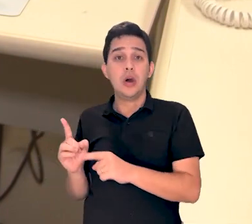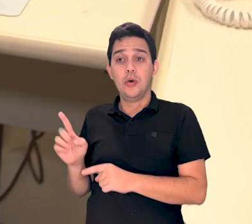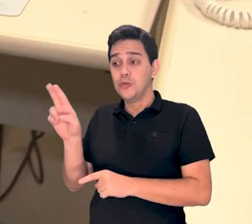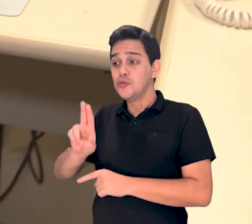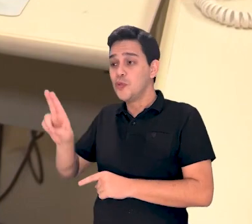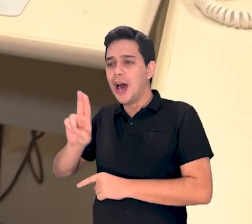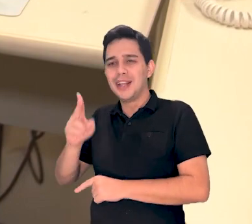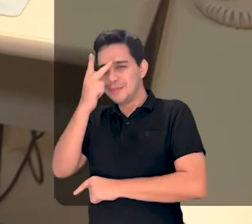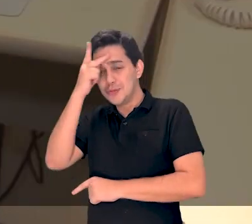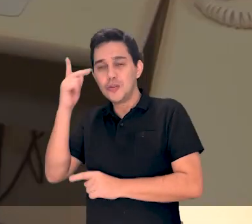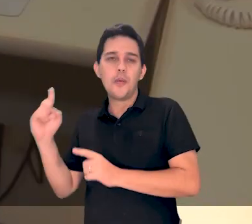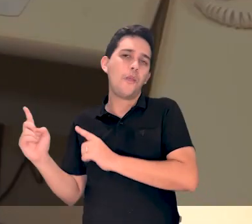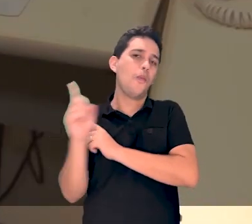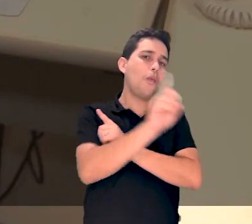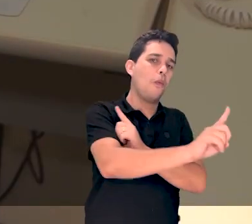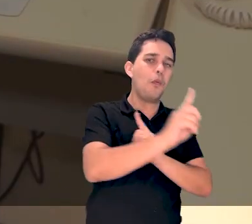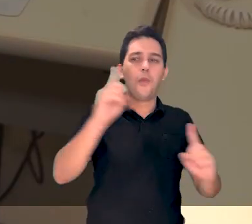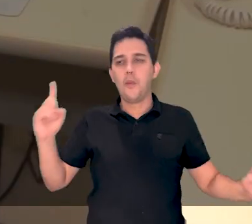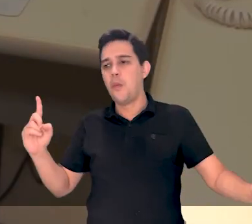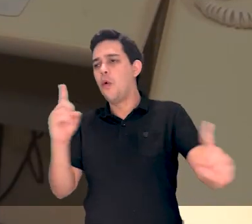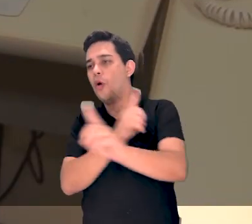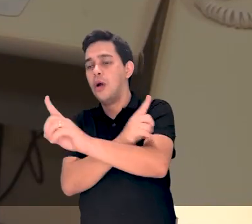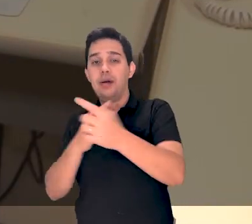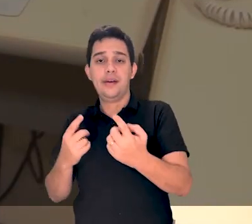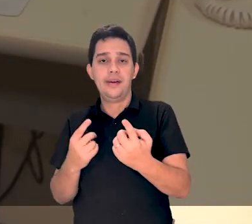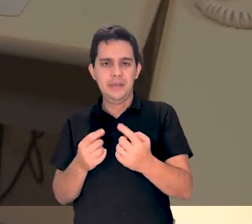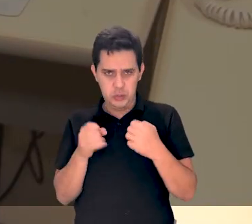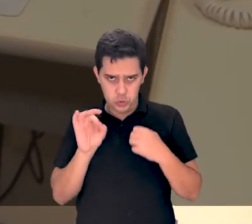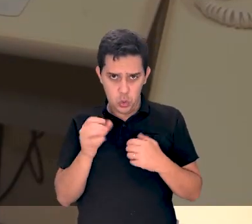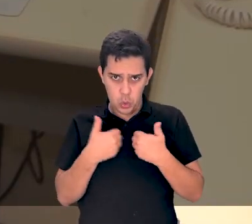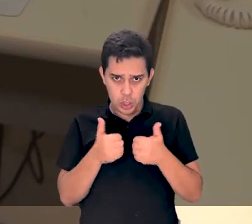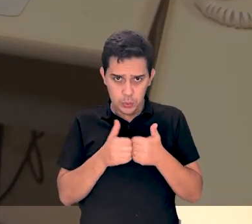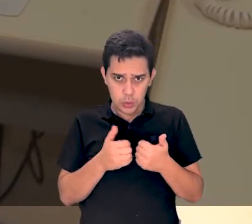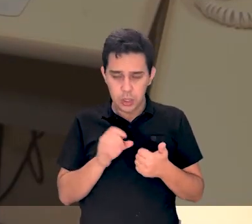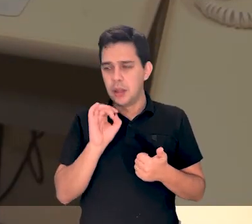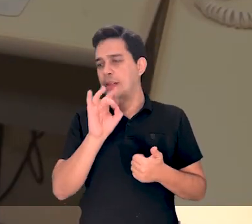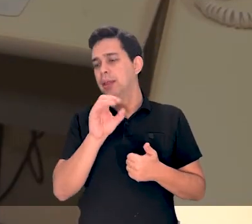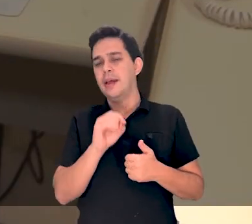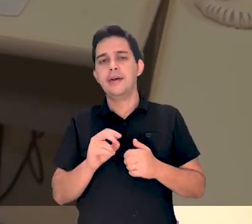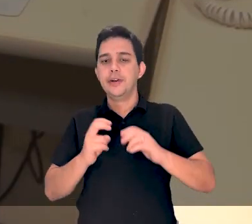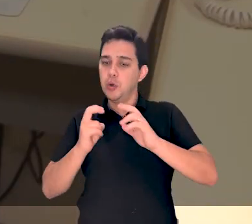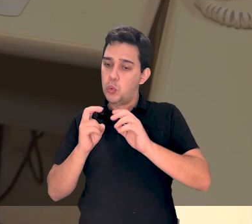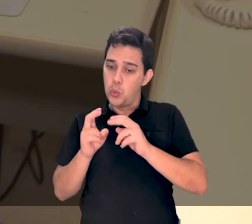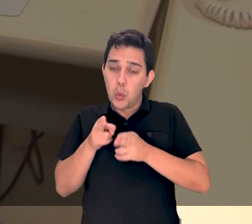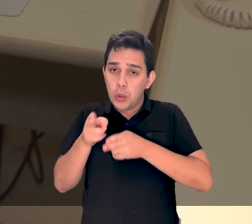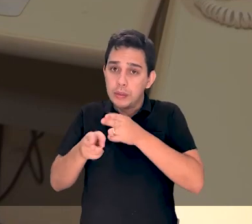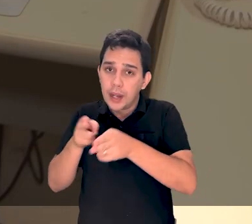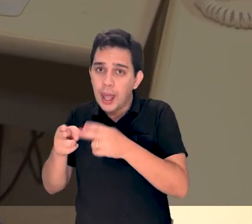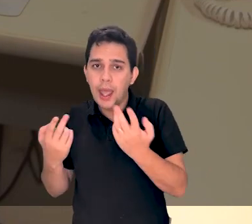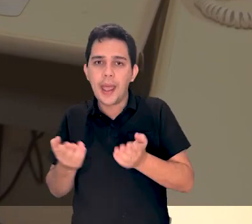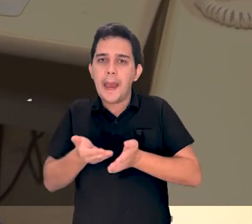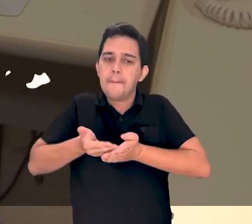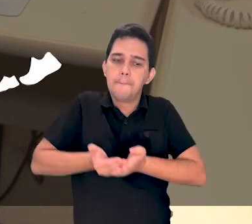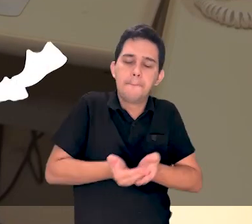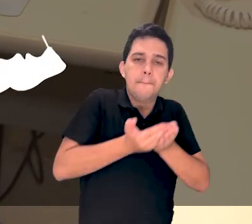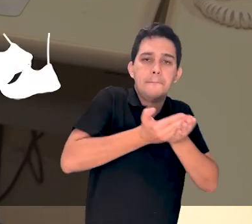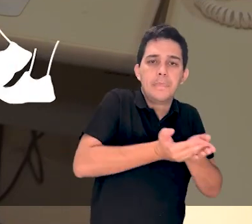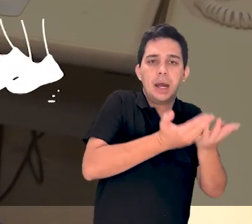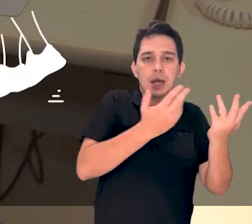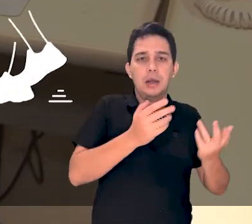então nessa O ônibus é um ônibus é o metrô é o trem são as barcas de velho ter a